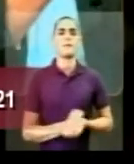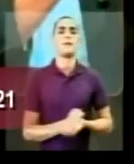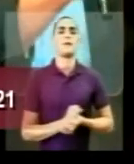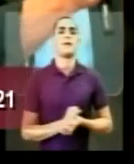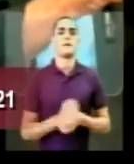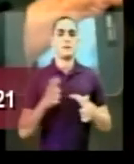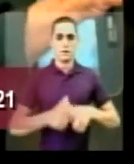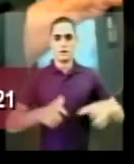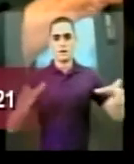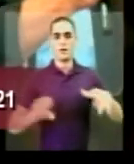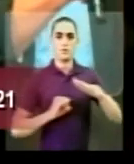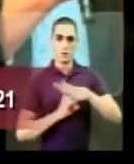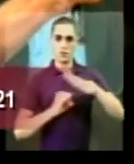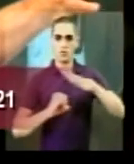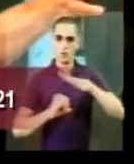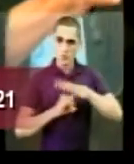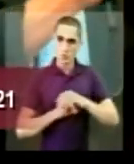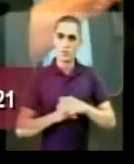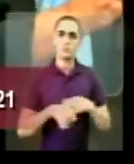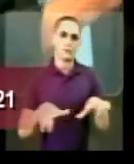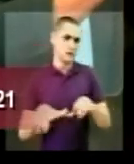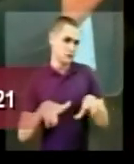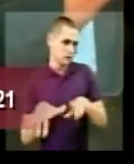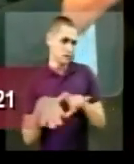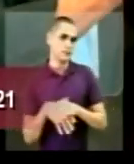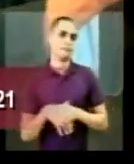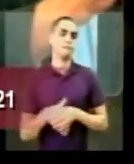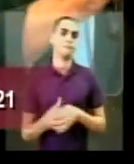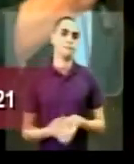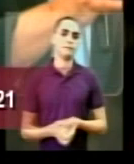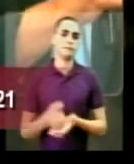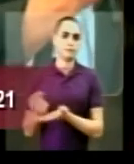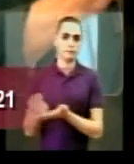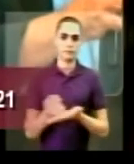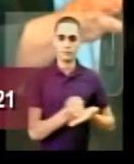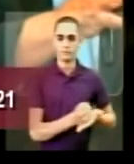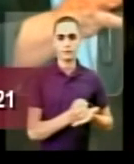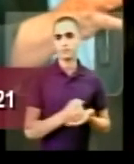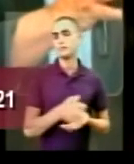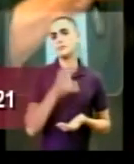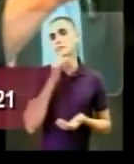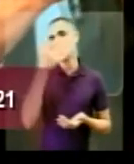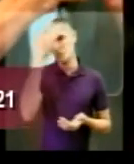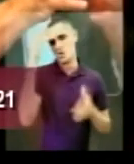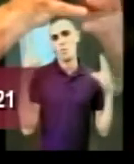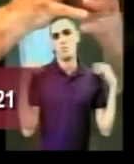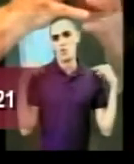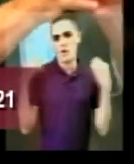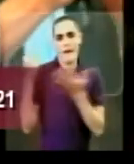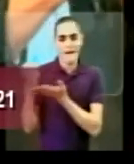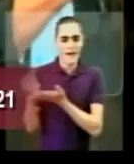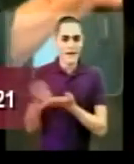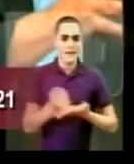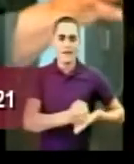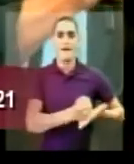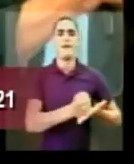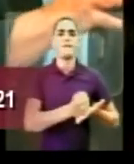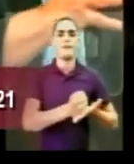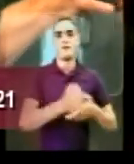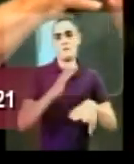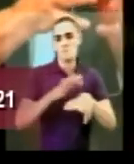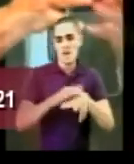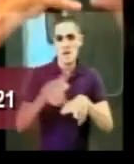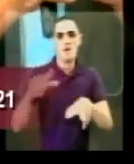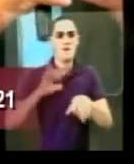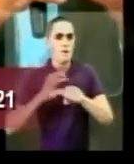um determinado veículo ou dois e falou assim, isso vai transportar Covid. Aquelas pessoas que trabalham